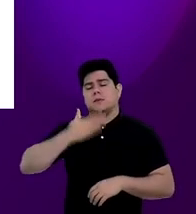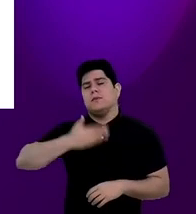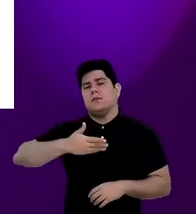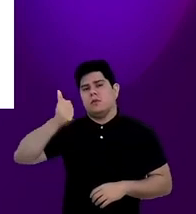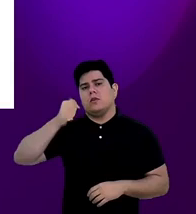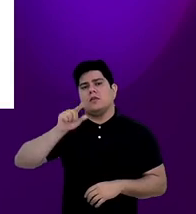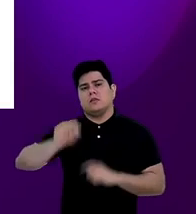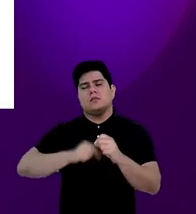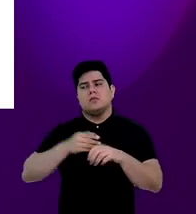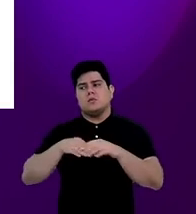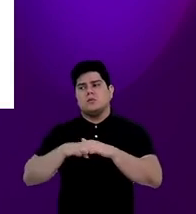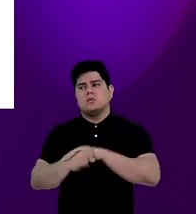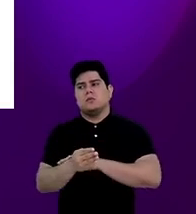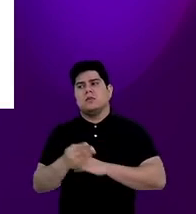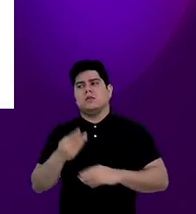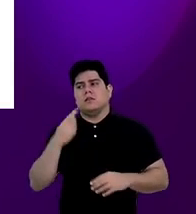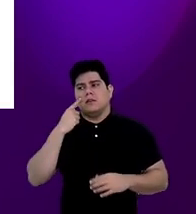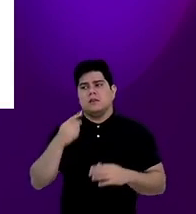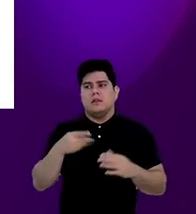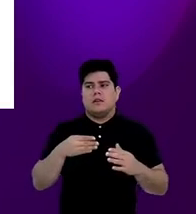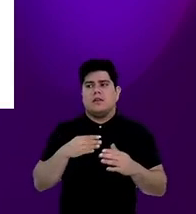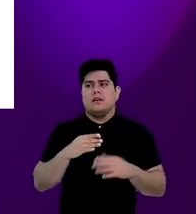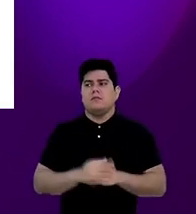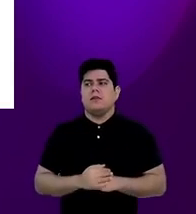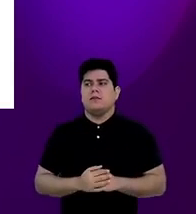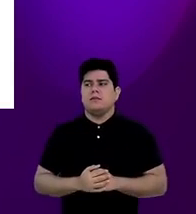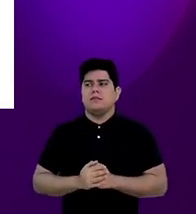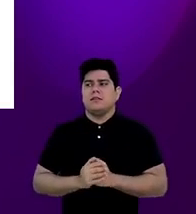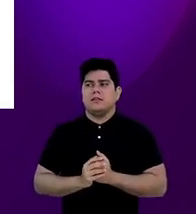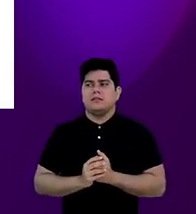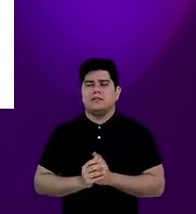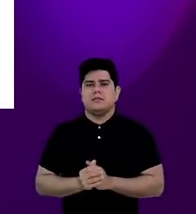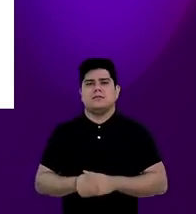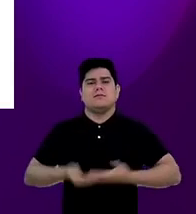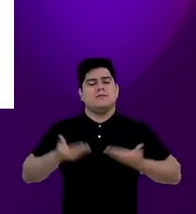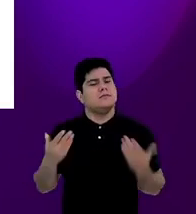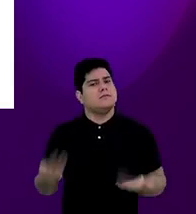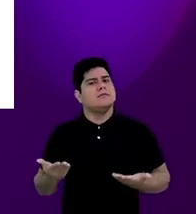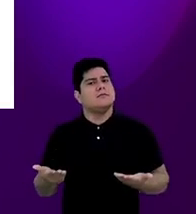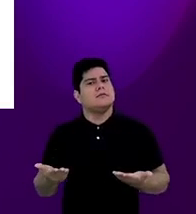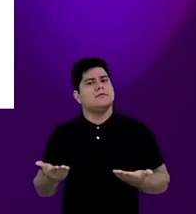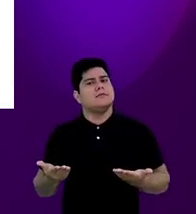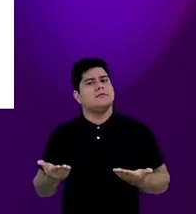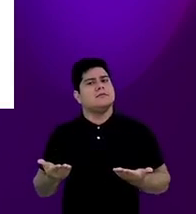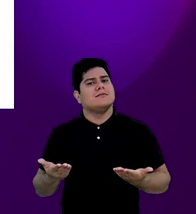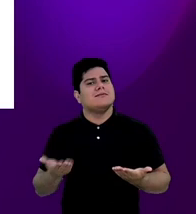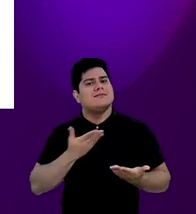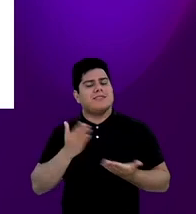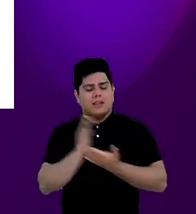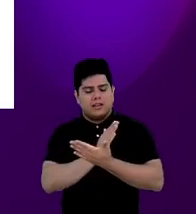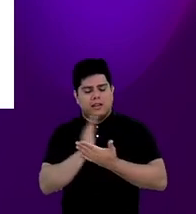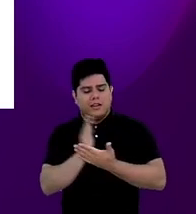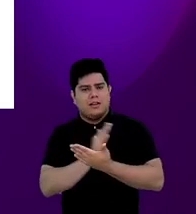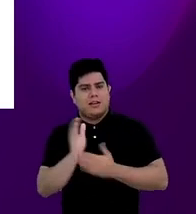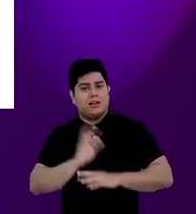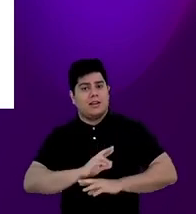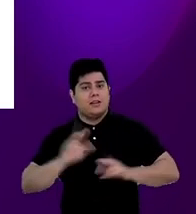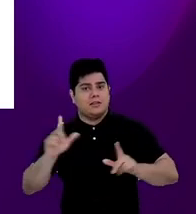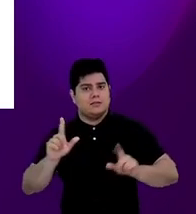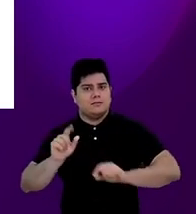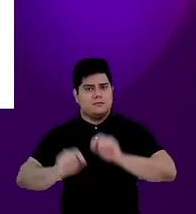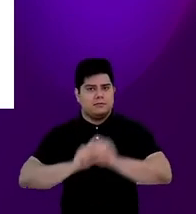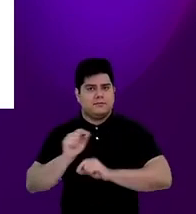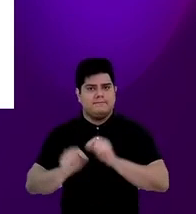está acostumado a ver com qualquer outra terapia nessas condições. Quando se trata de toxicidade, tem algumas diferenças com relação